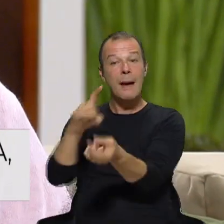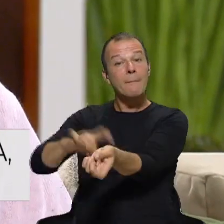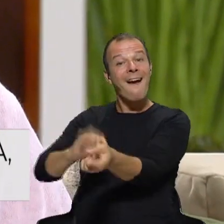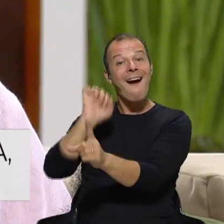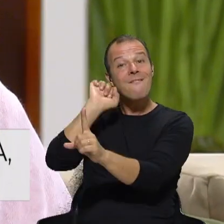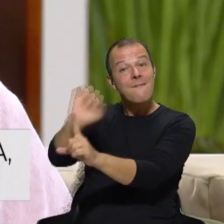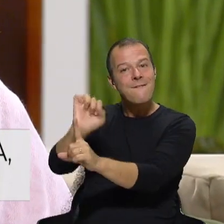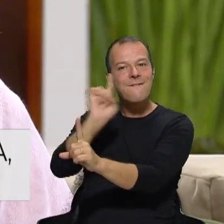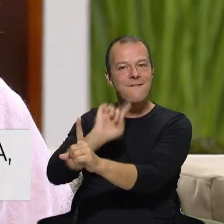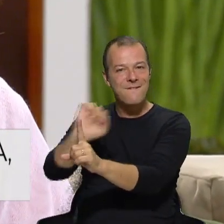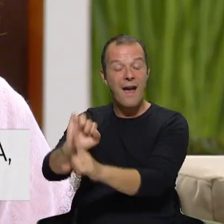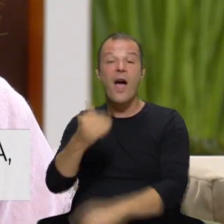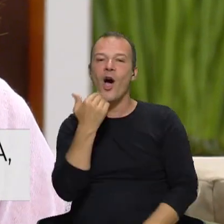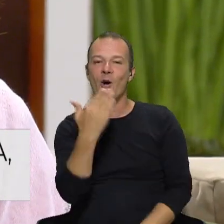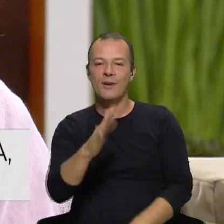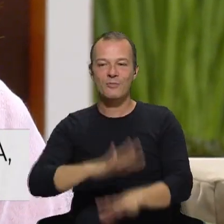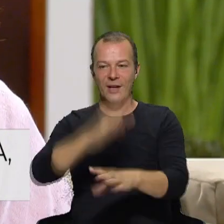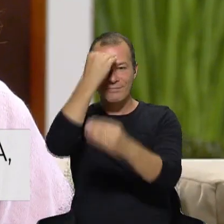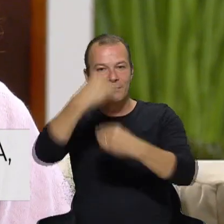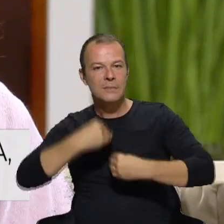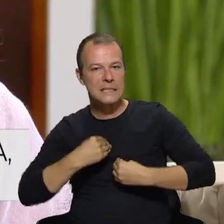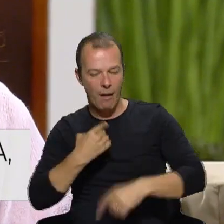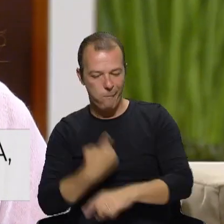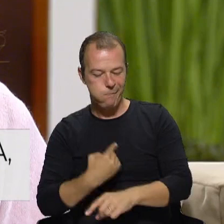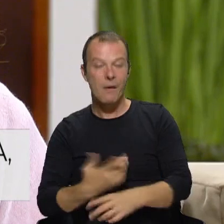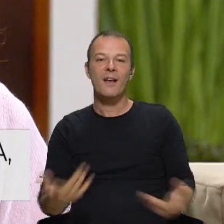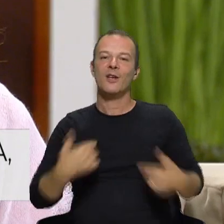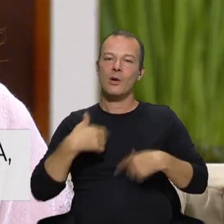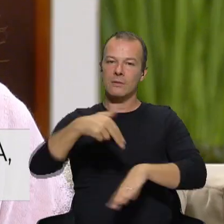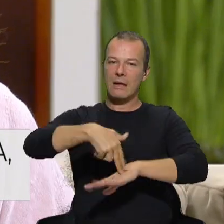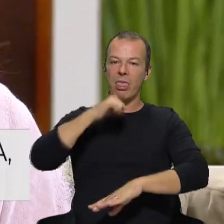personalidade. Obrigado por tudo o que me tem ensinado. Estarei aqui